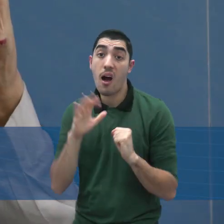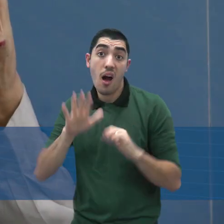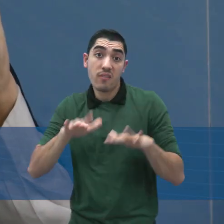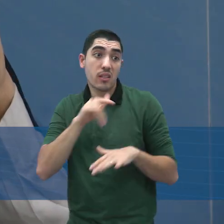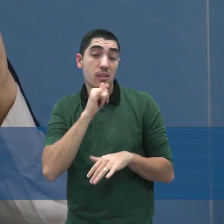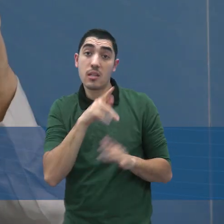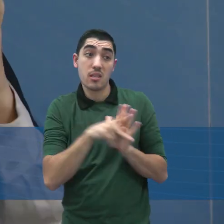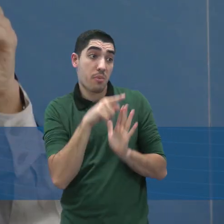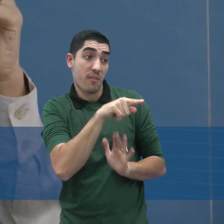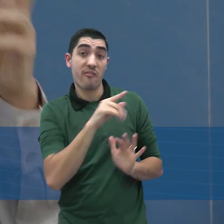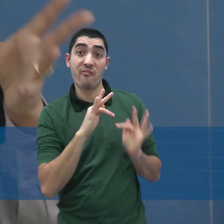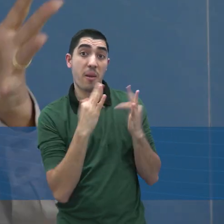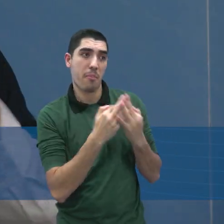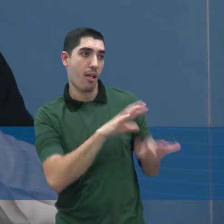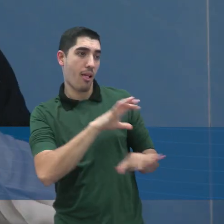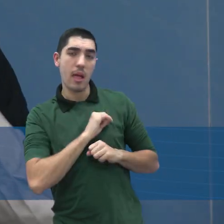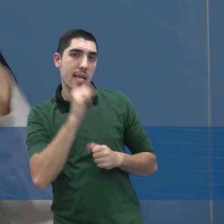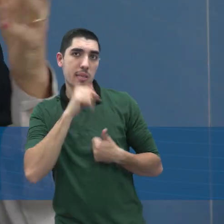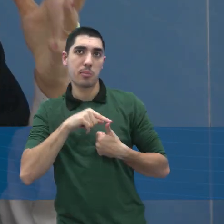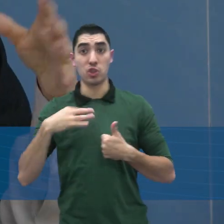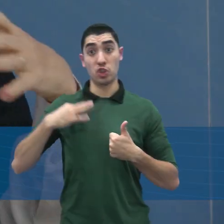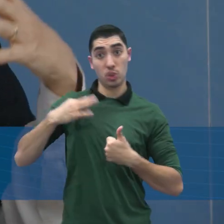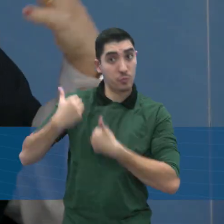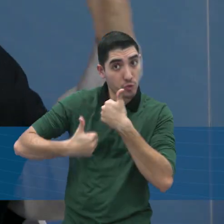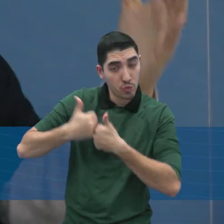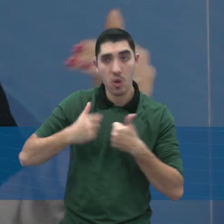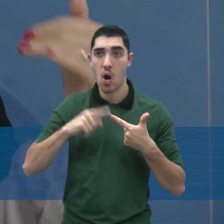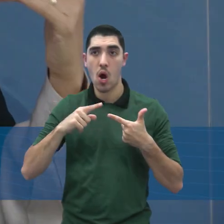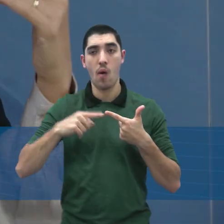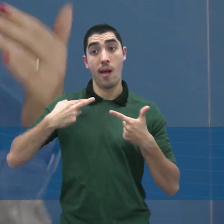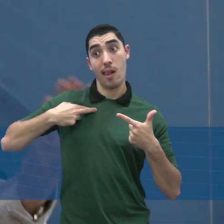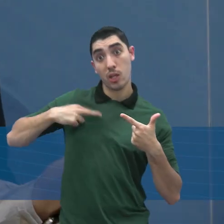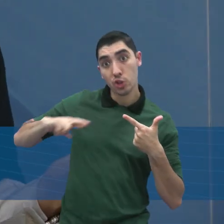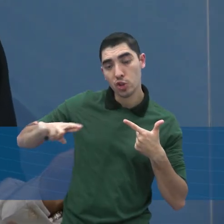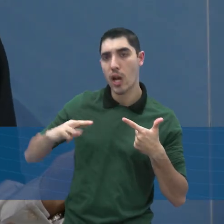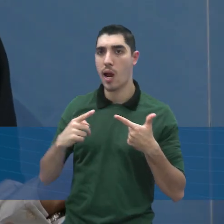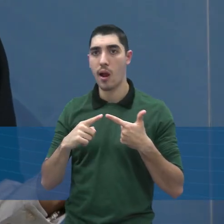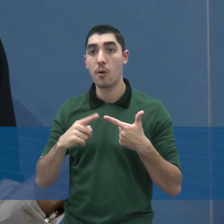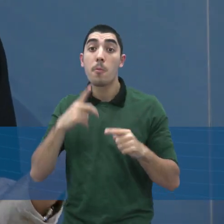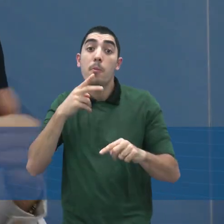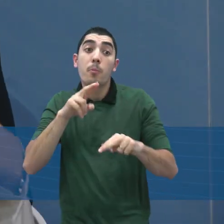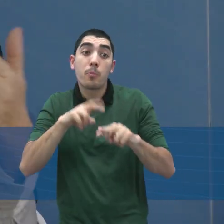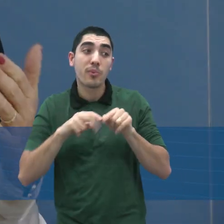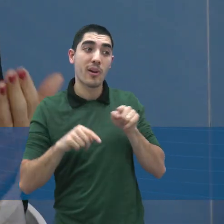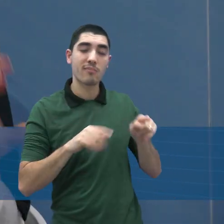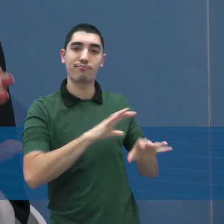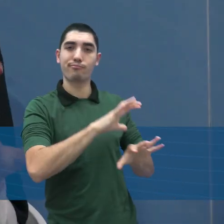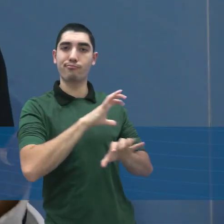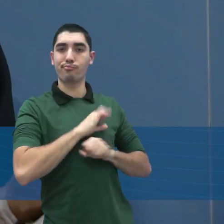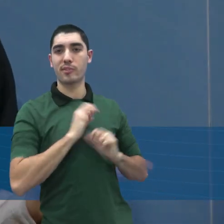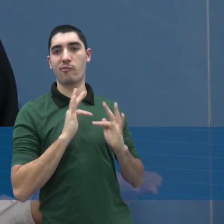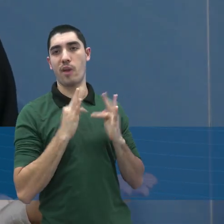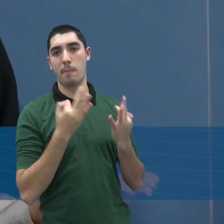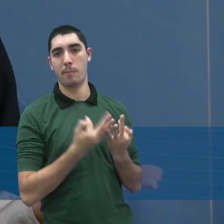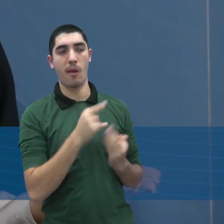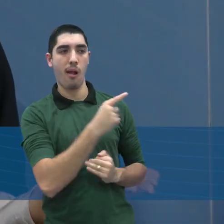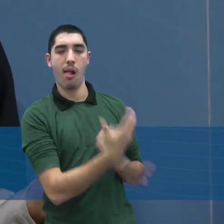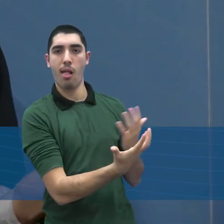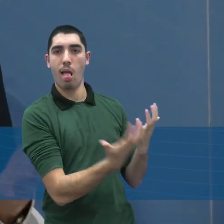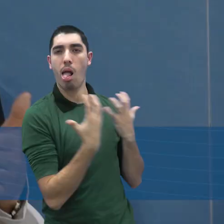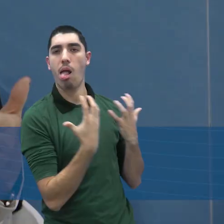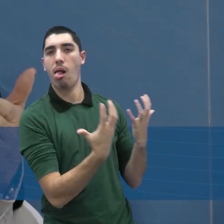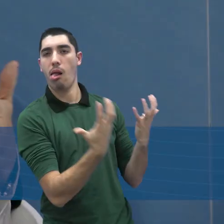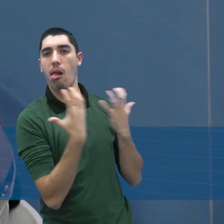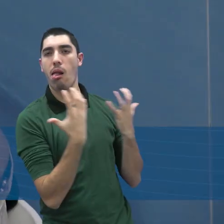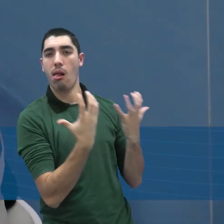meio que já está na religião ou na... Não fã, né? Fã é diferente, é muito geracional,